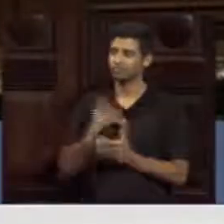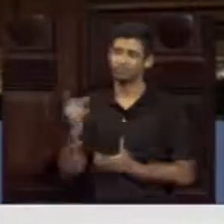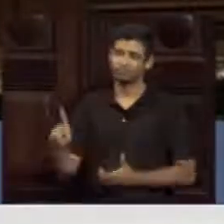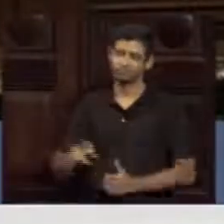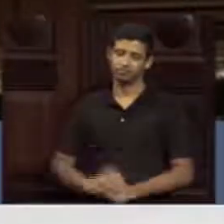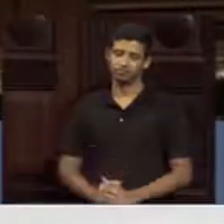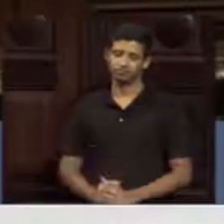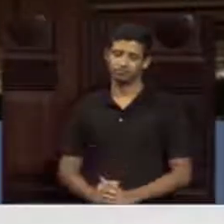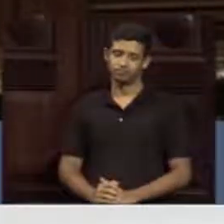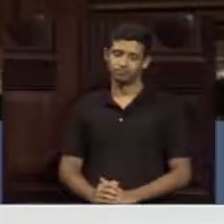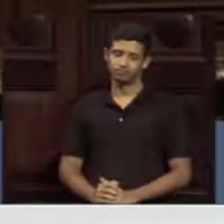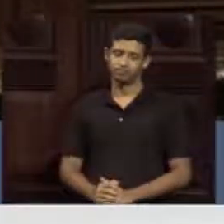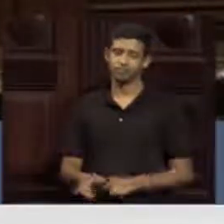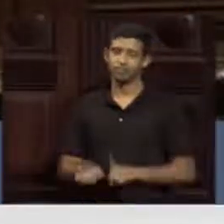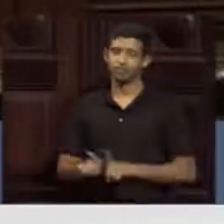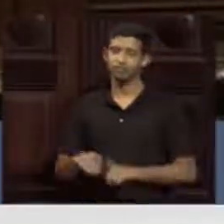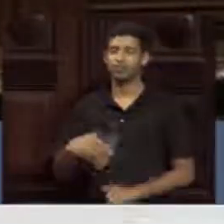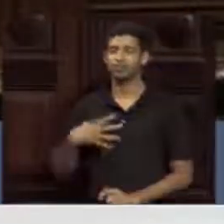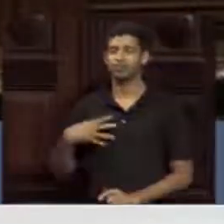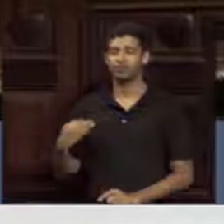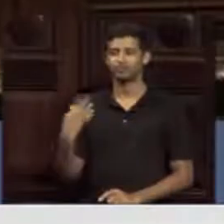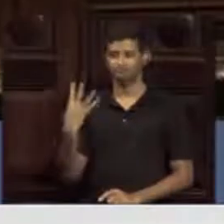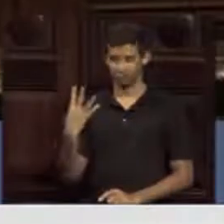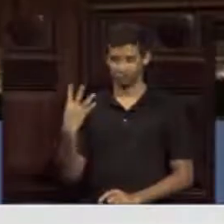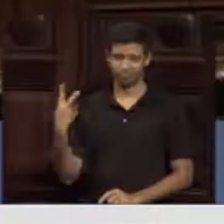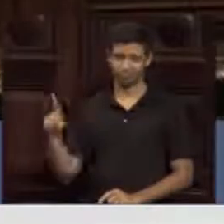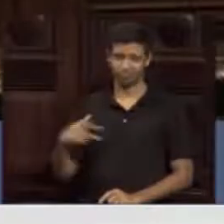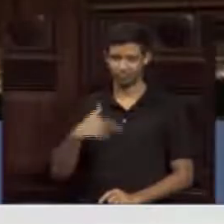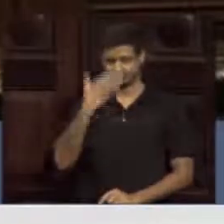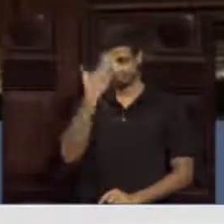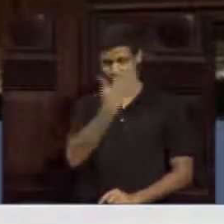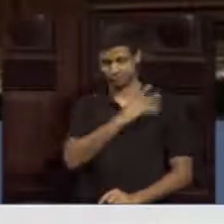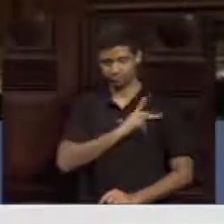esposa e seus 4 filhos. Muito obrigado, senhor presidente.